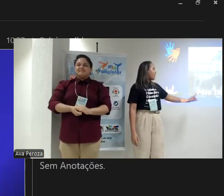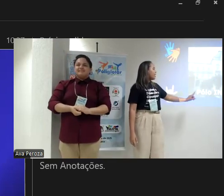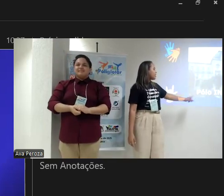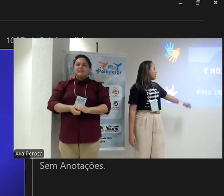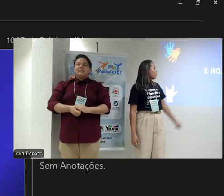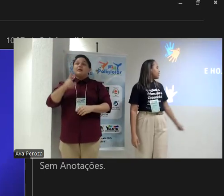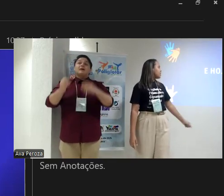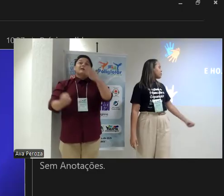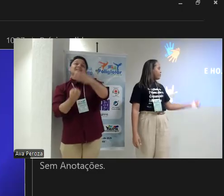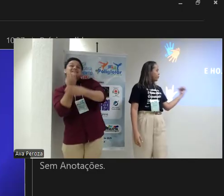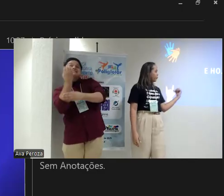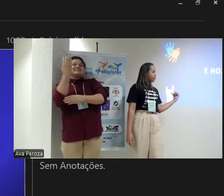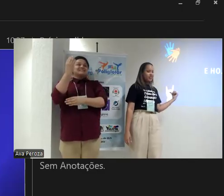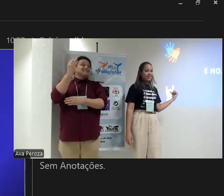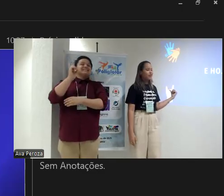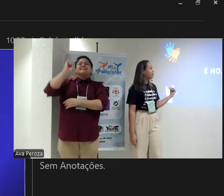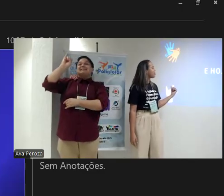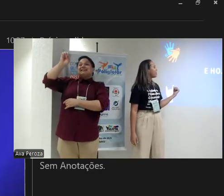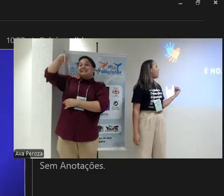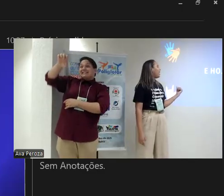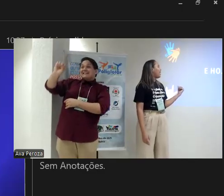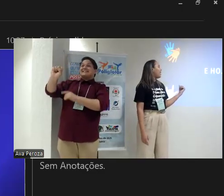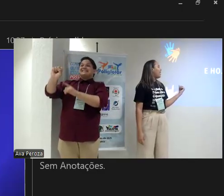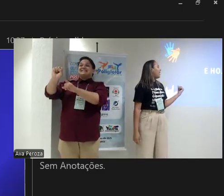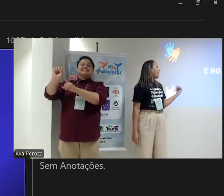para a criação do INES.